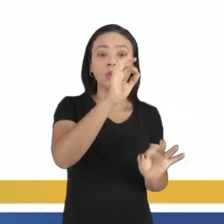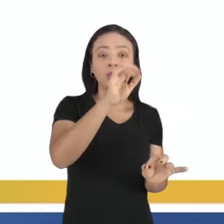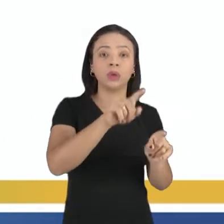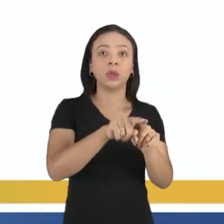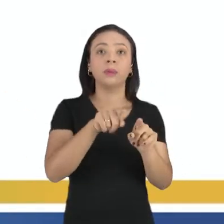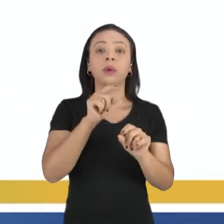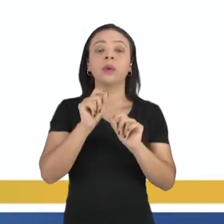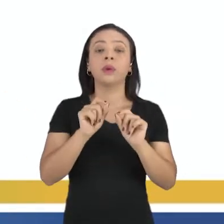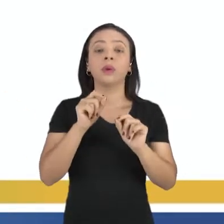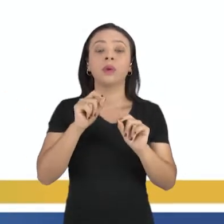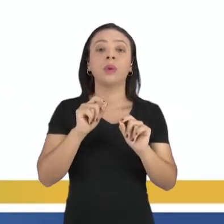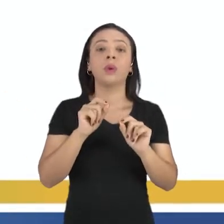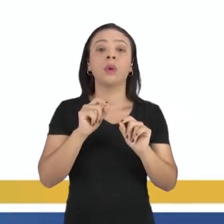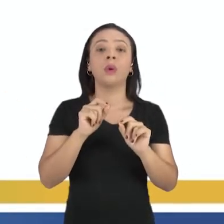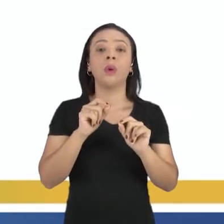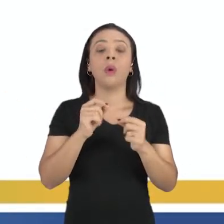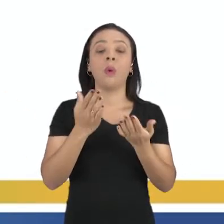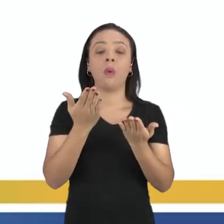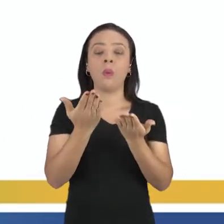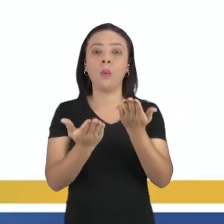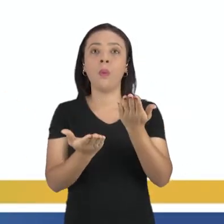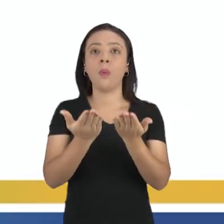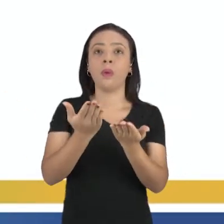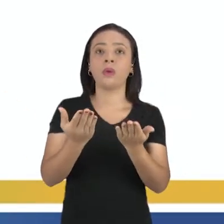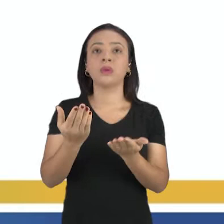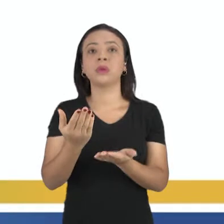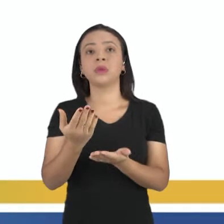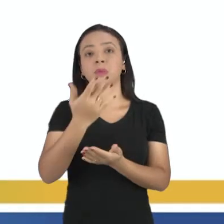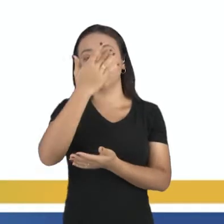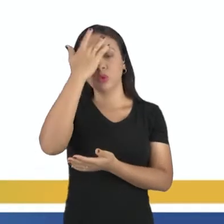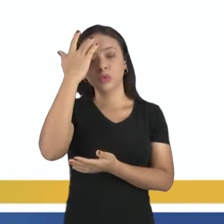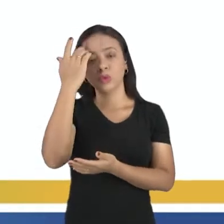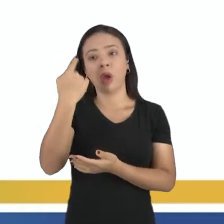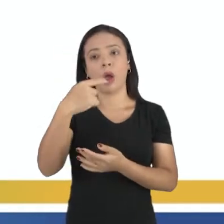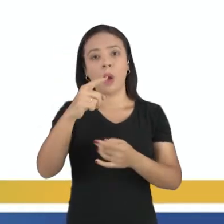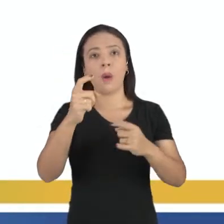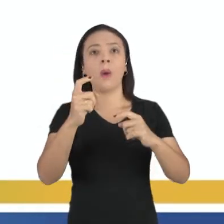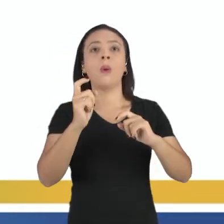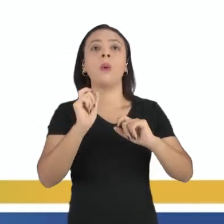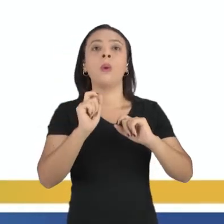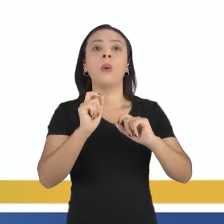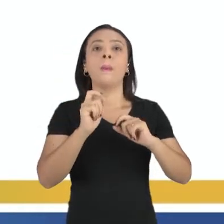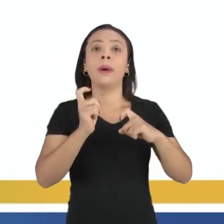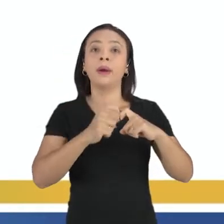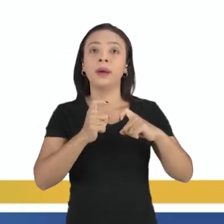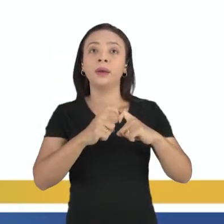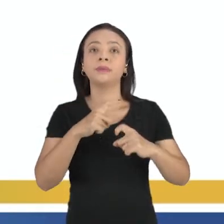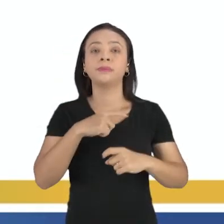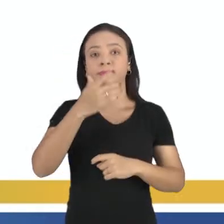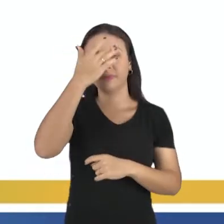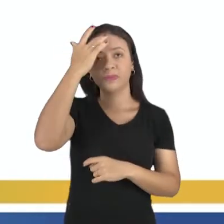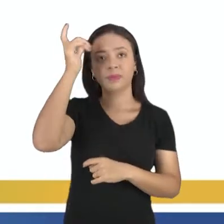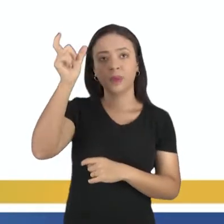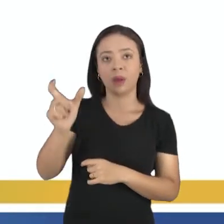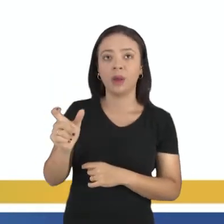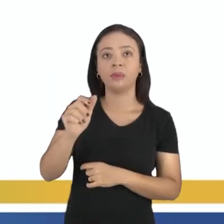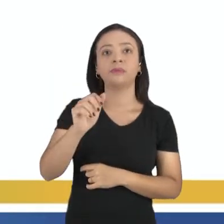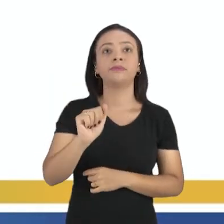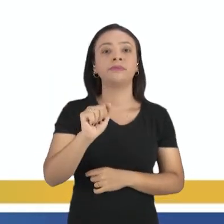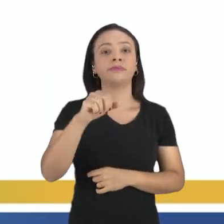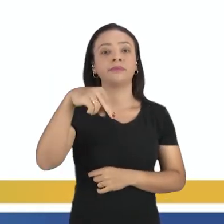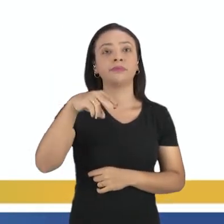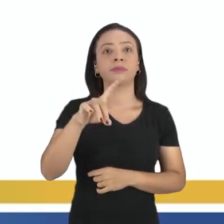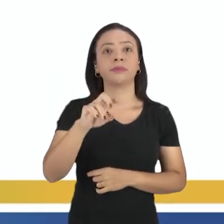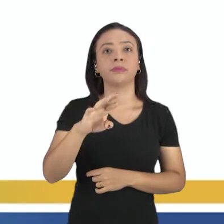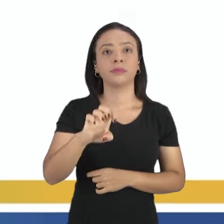peso de alguns pacientes do Dr. Sérgio. Perceba aí, nós temos aí os pacientes André, João, Marcos,